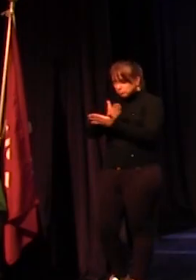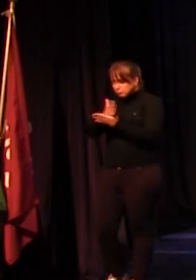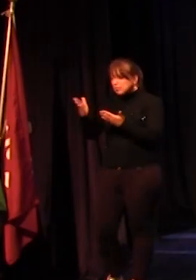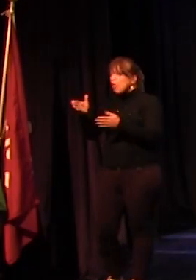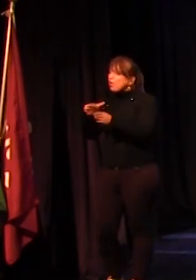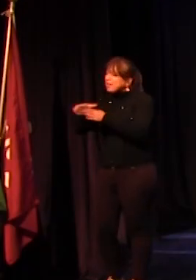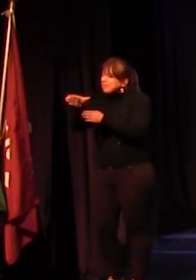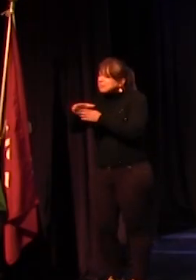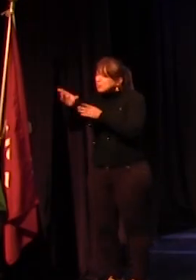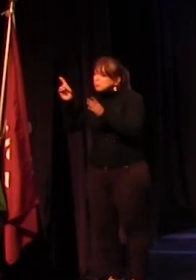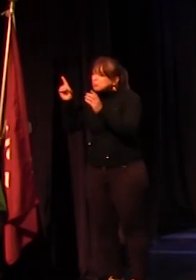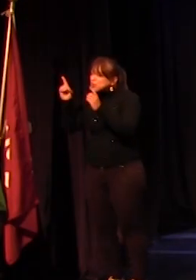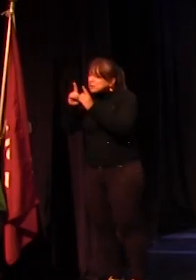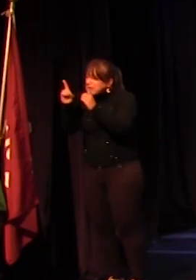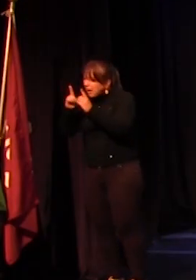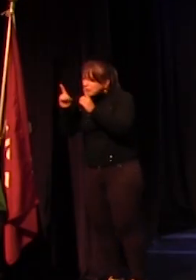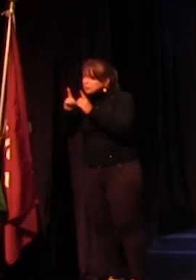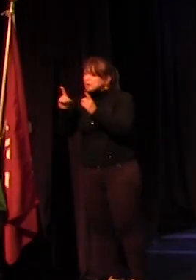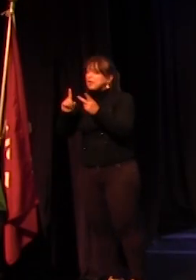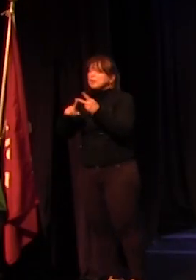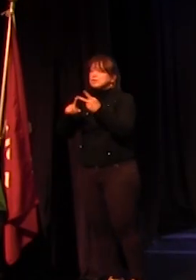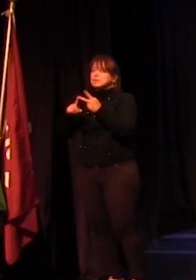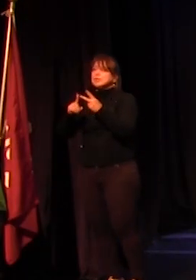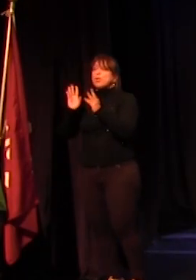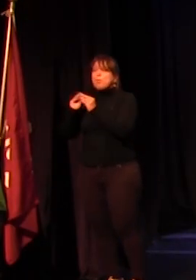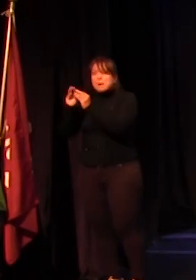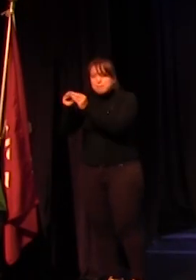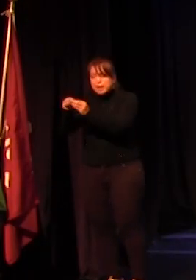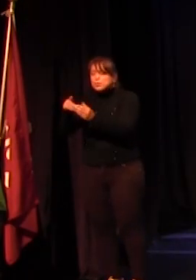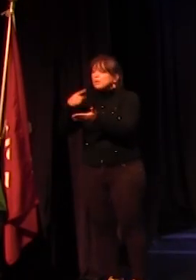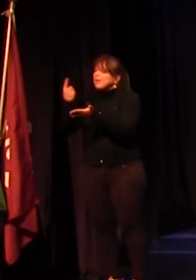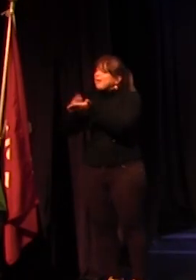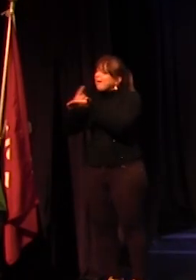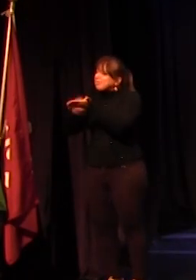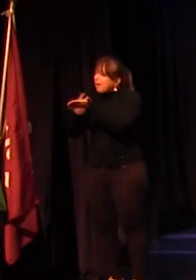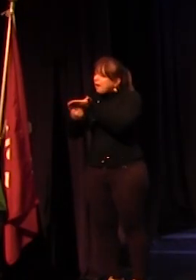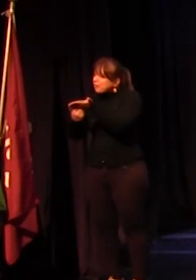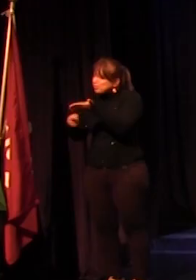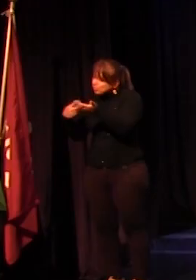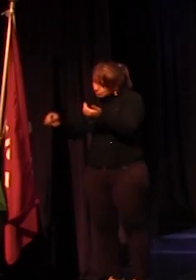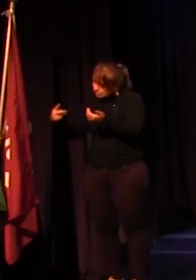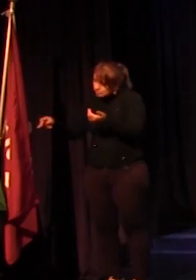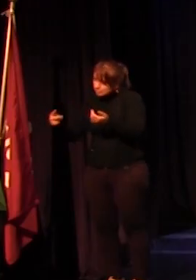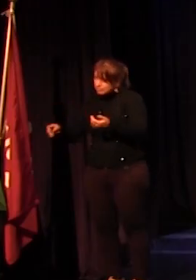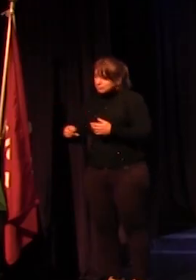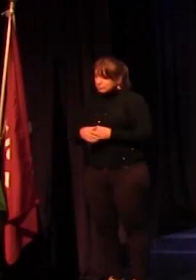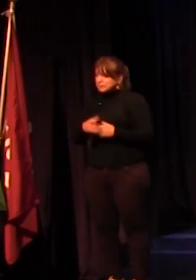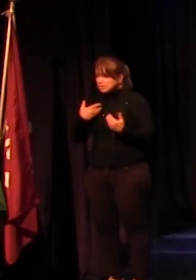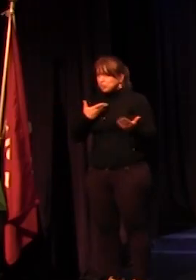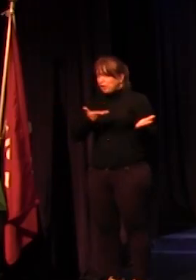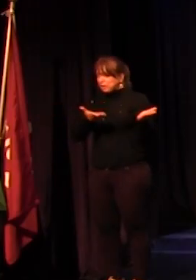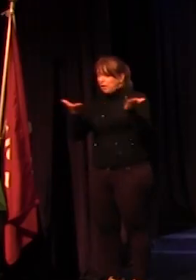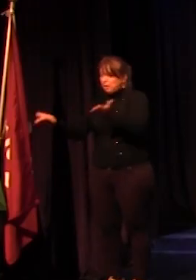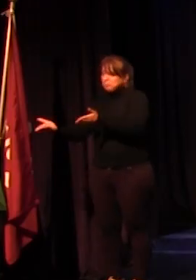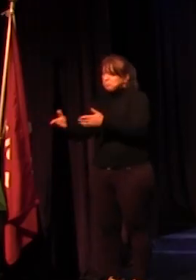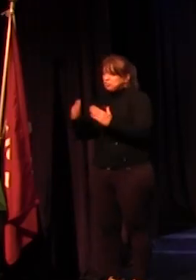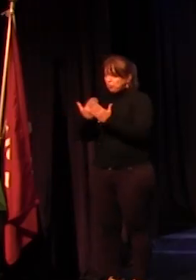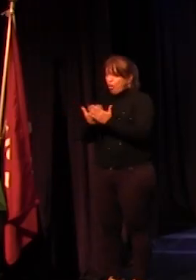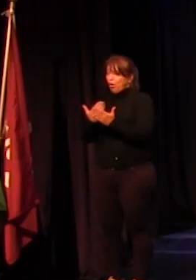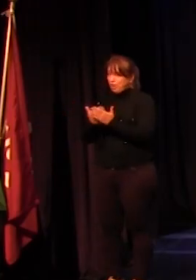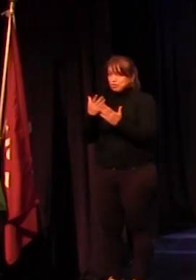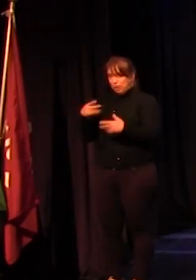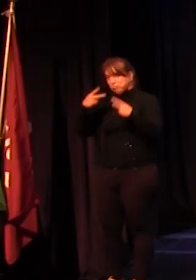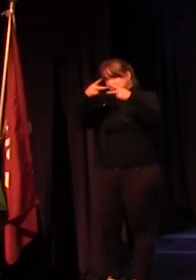orientações didáticas, que é um complemento do currículo, e os cadernos dos estudantes que estão chegando aí nas escolas de